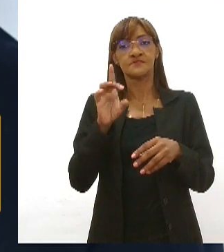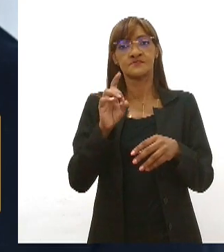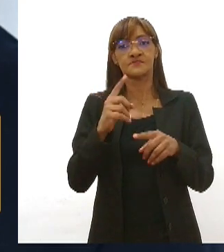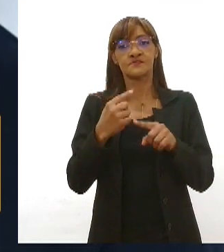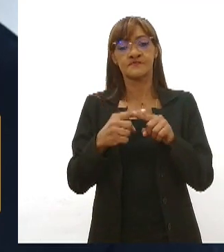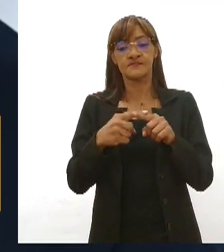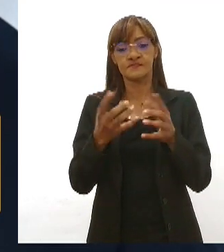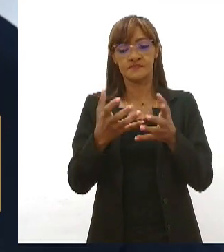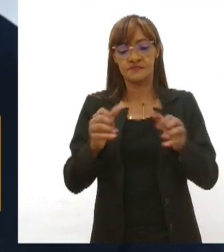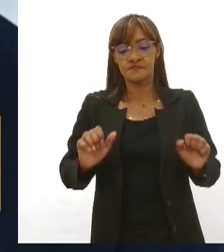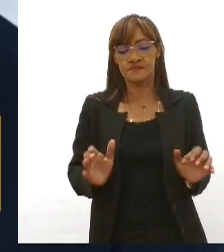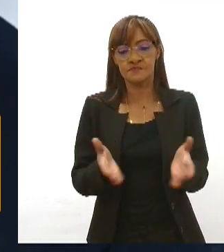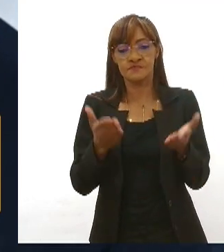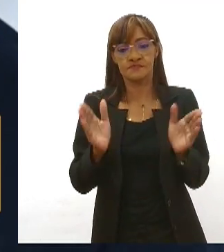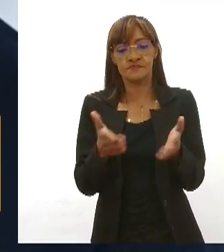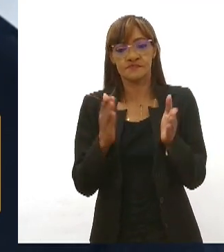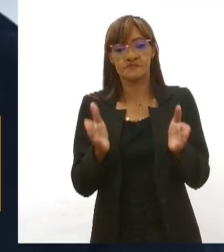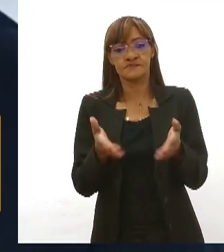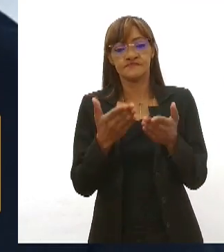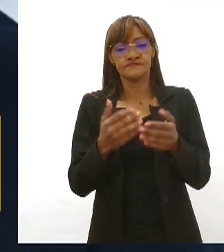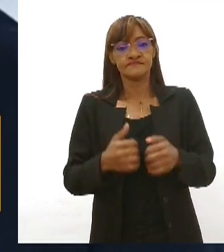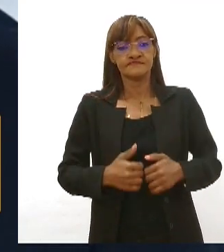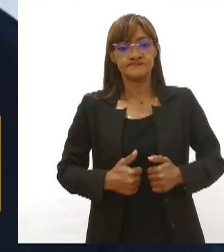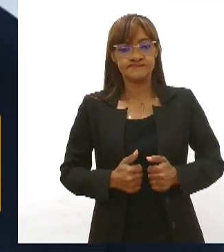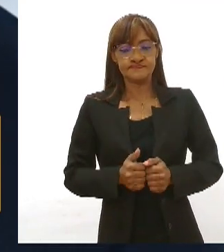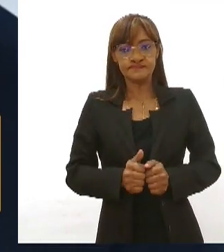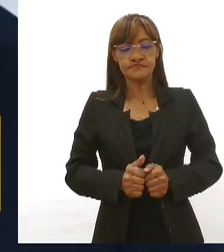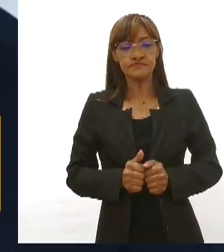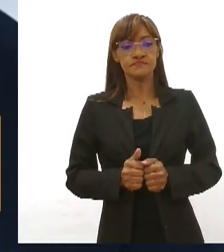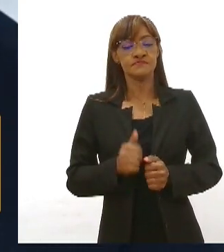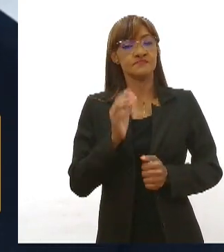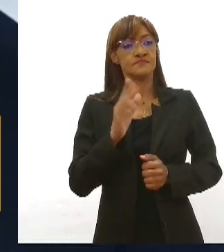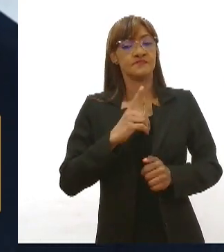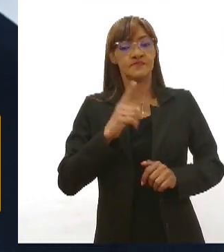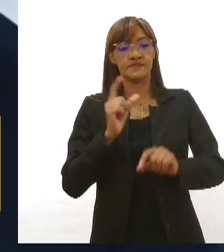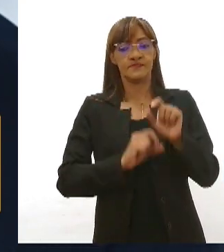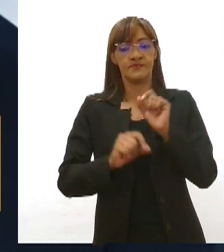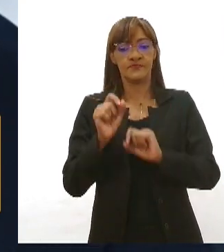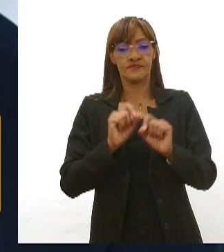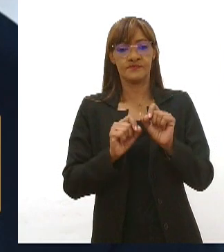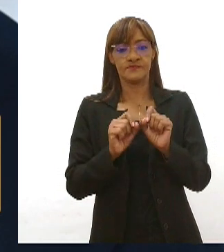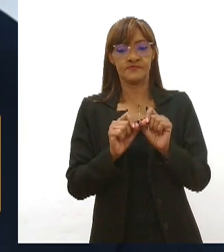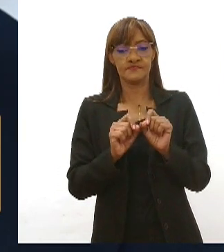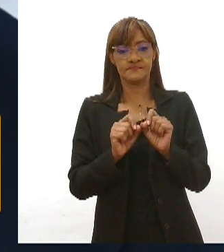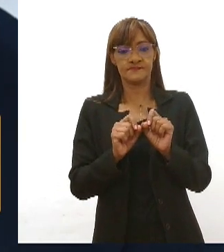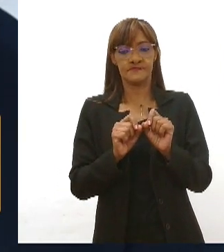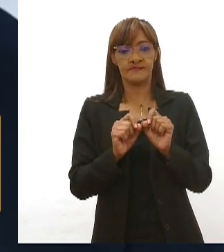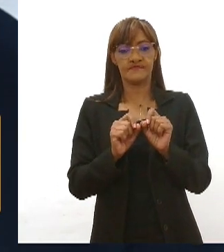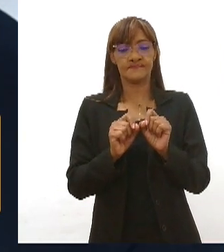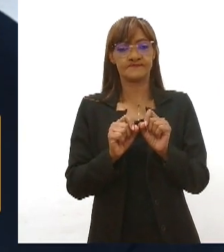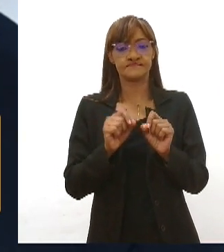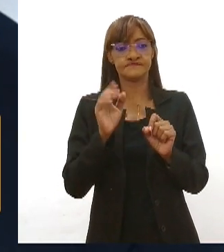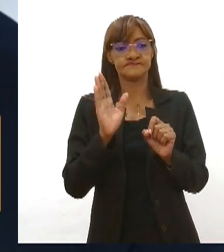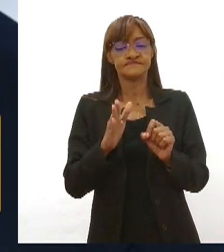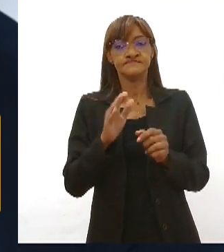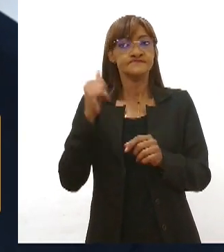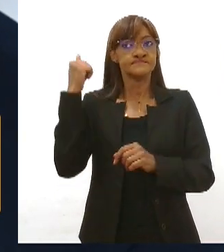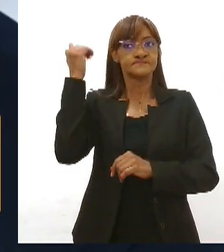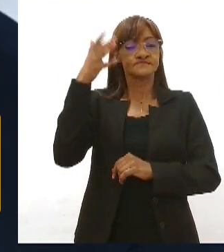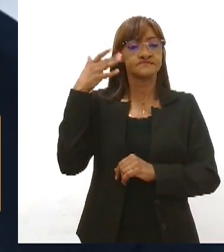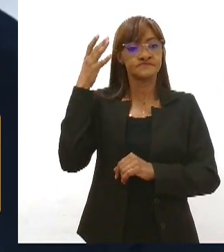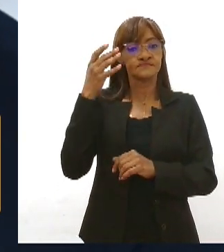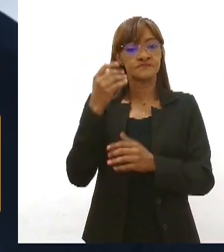muito efetiva das nossas universidades que coroa de êxito o evento, porque o